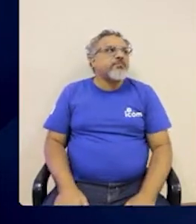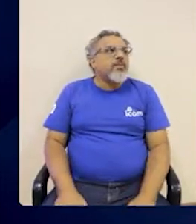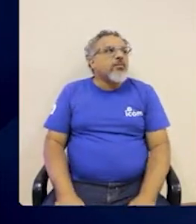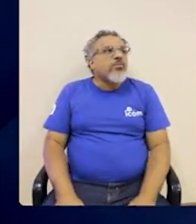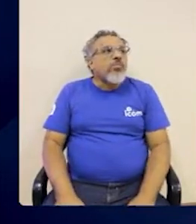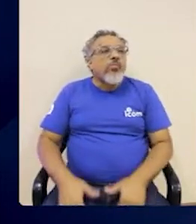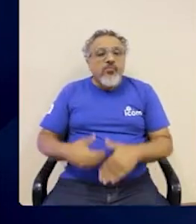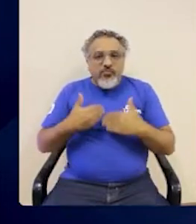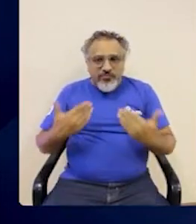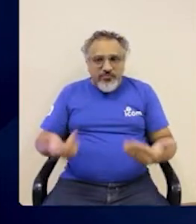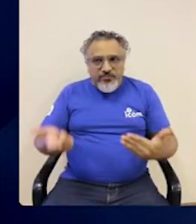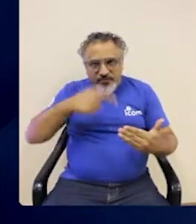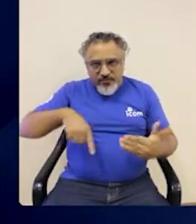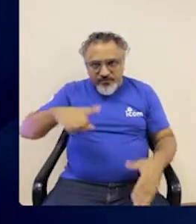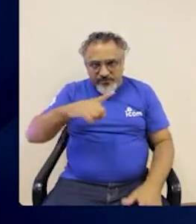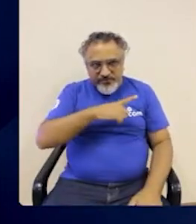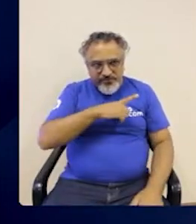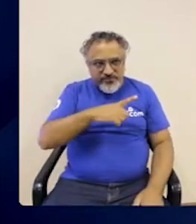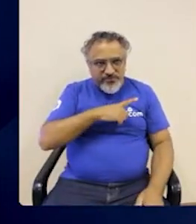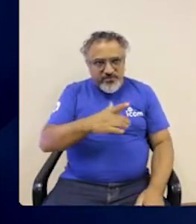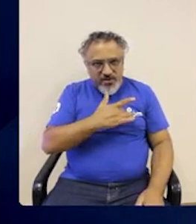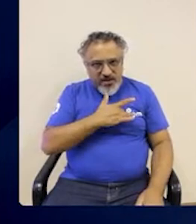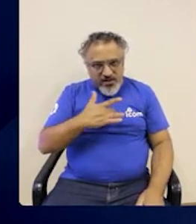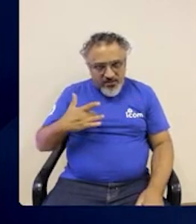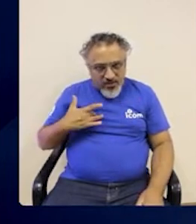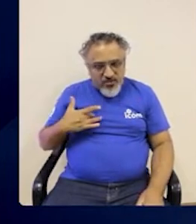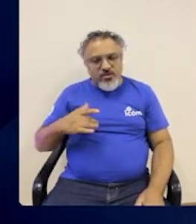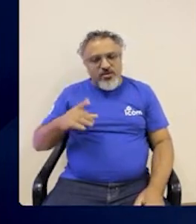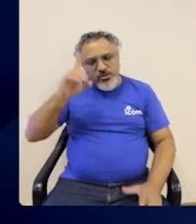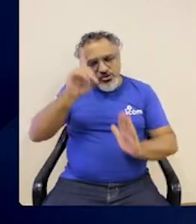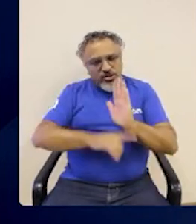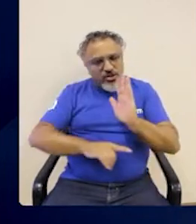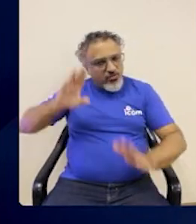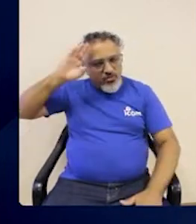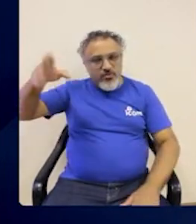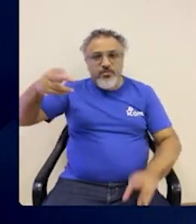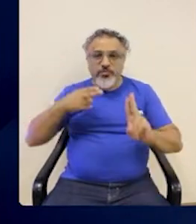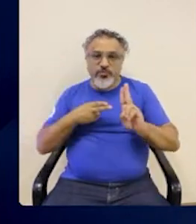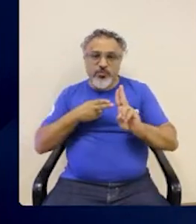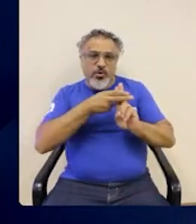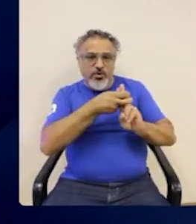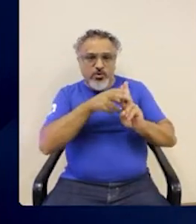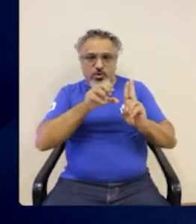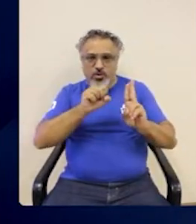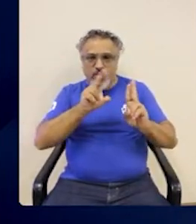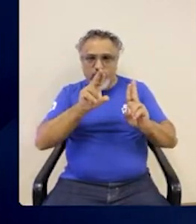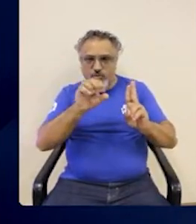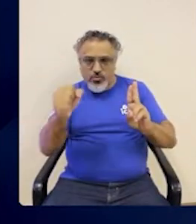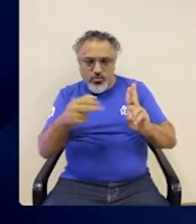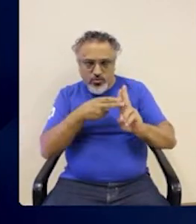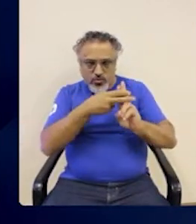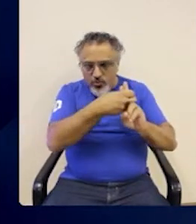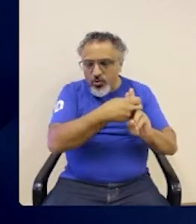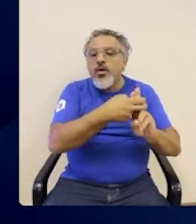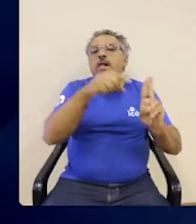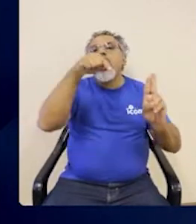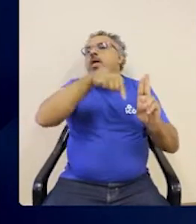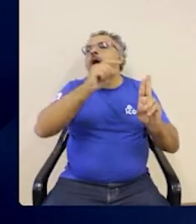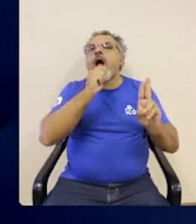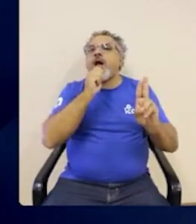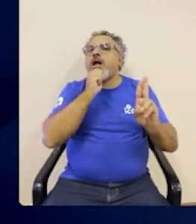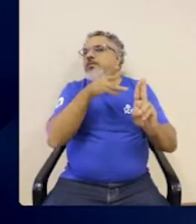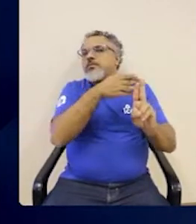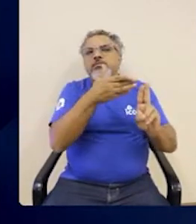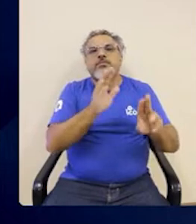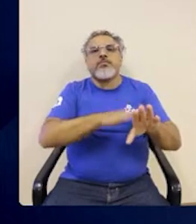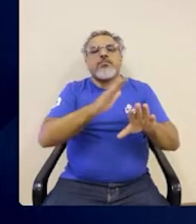Apesar disso, né, da gente ter ali a saúde como um direito fundamental, o SUS, né, que é o nosso Sistema Único de Saúde, ele não está isento também